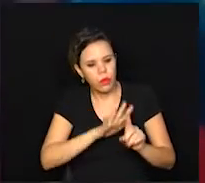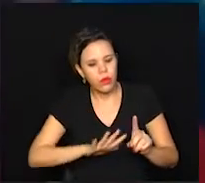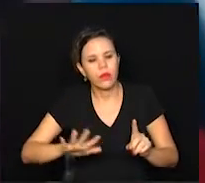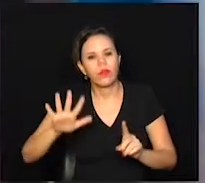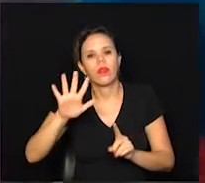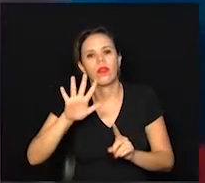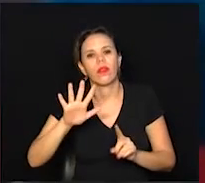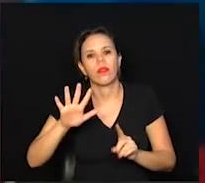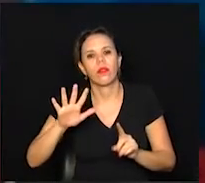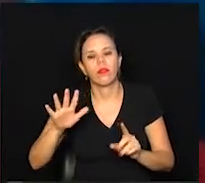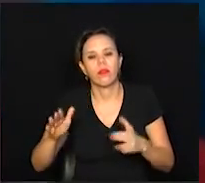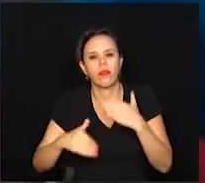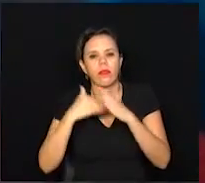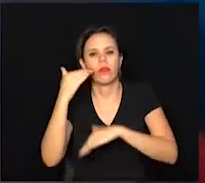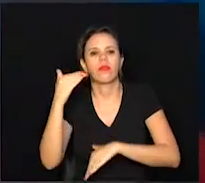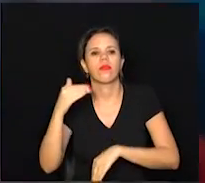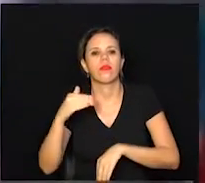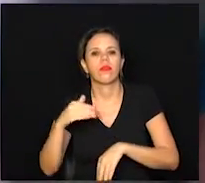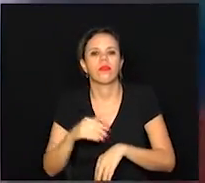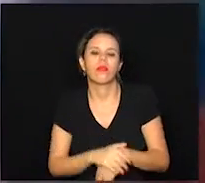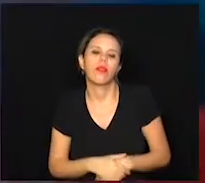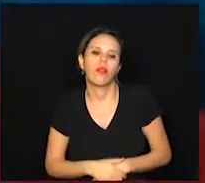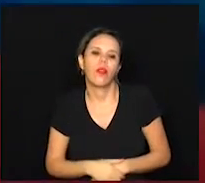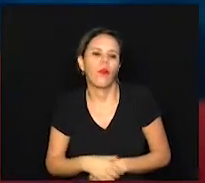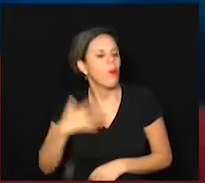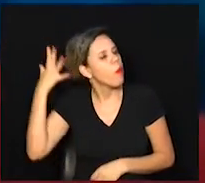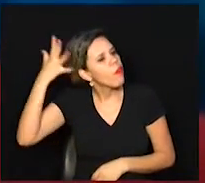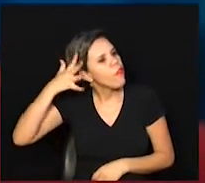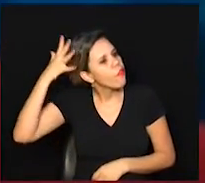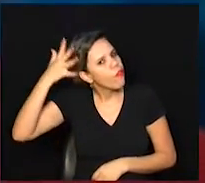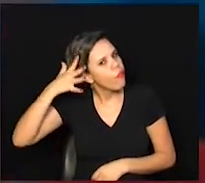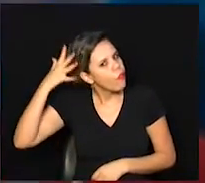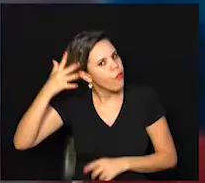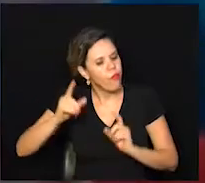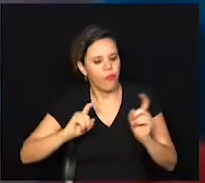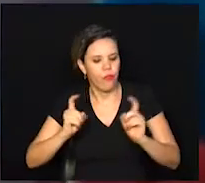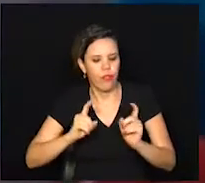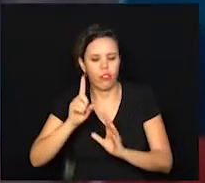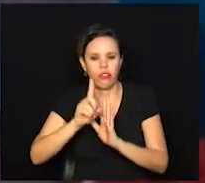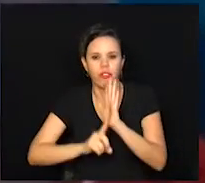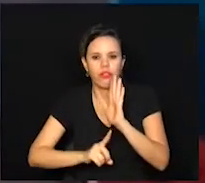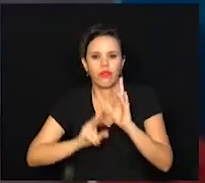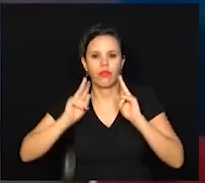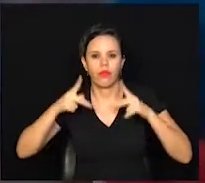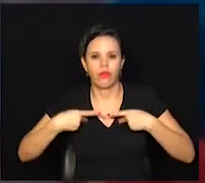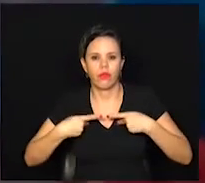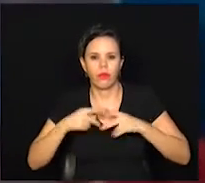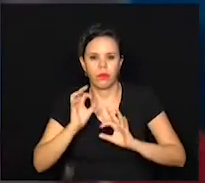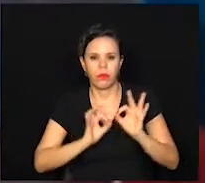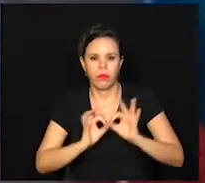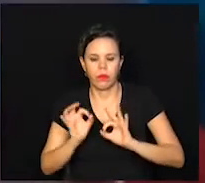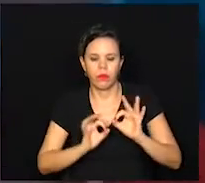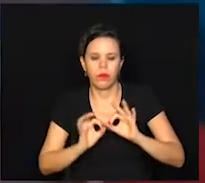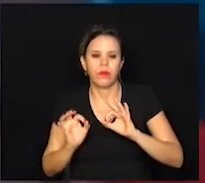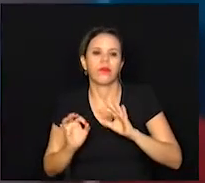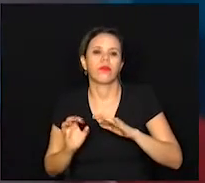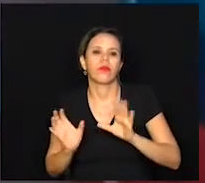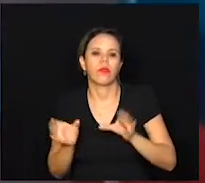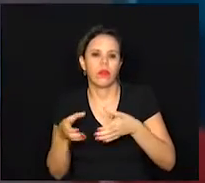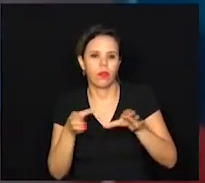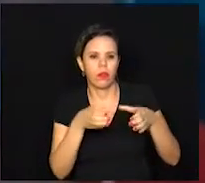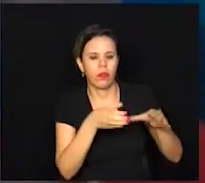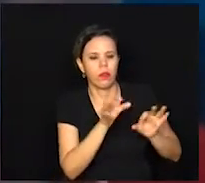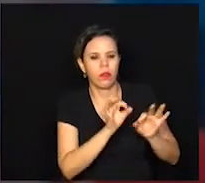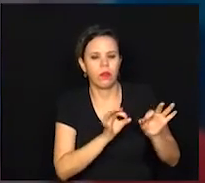constituir, ainda que informalmente, um fórum de direitos humanos com essas organizações. Isso nós